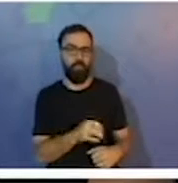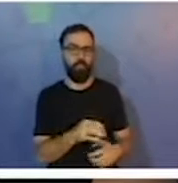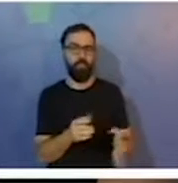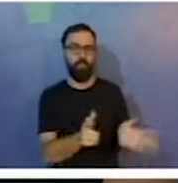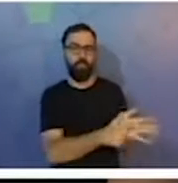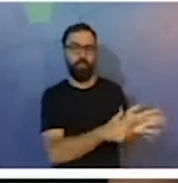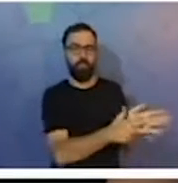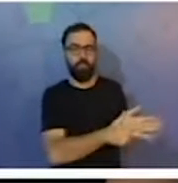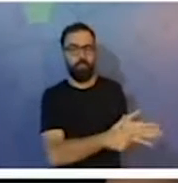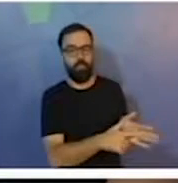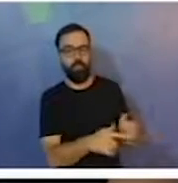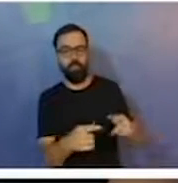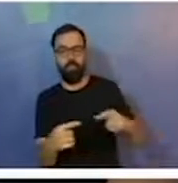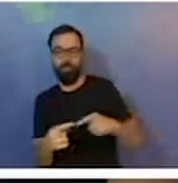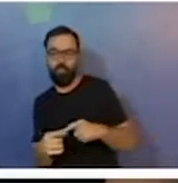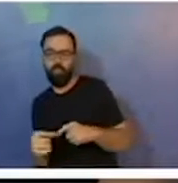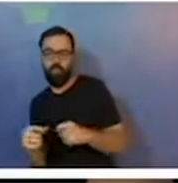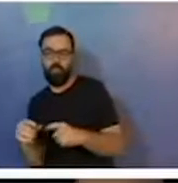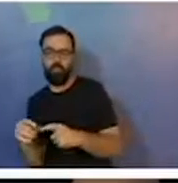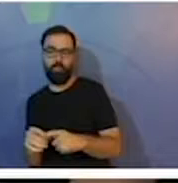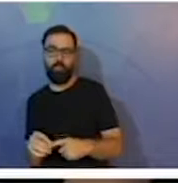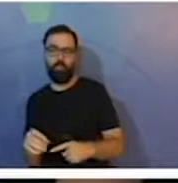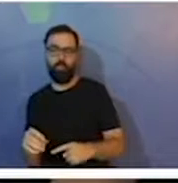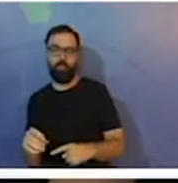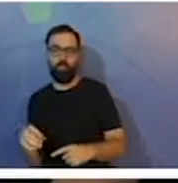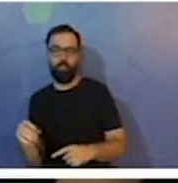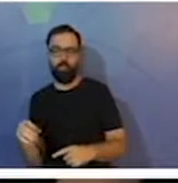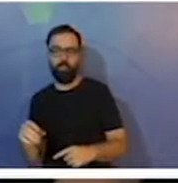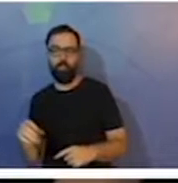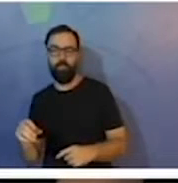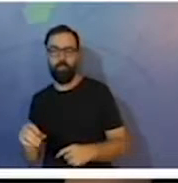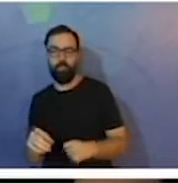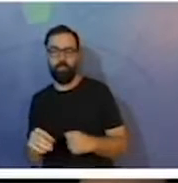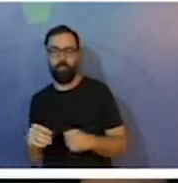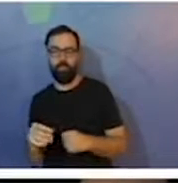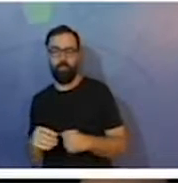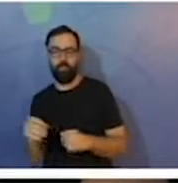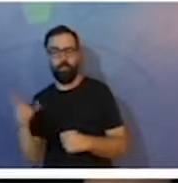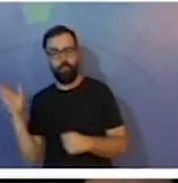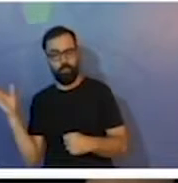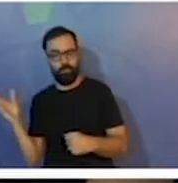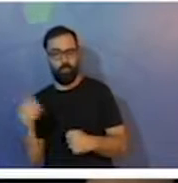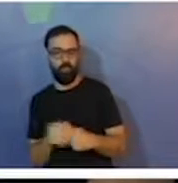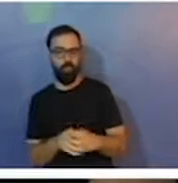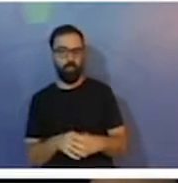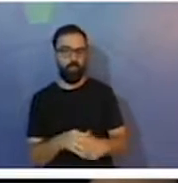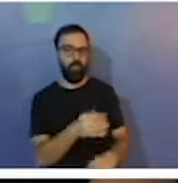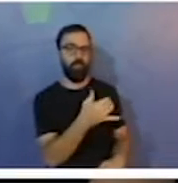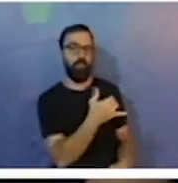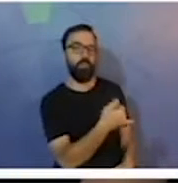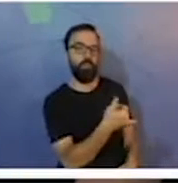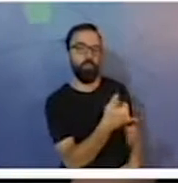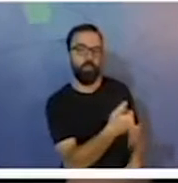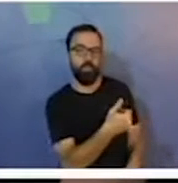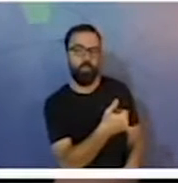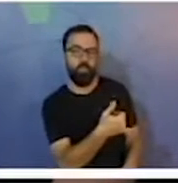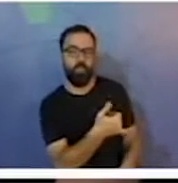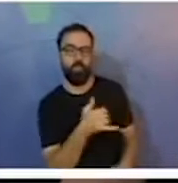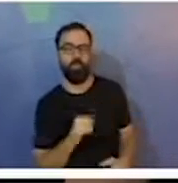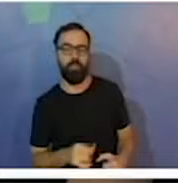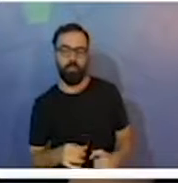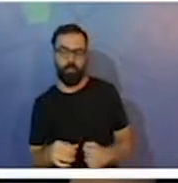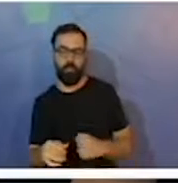Pardo ou branco a caneta ela pode ser hidrográfica preta